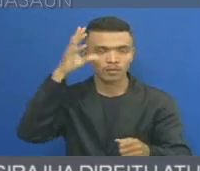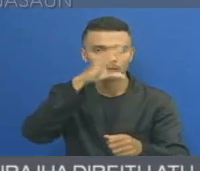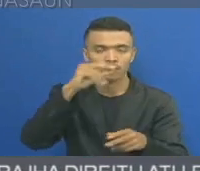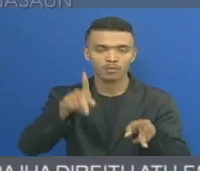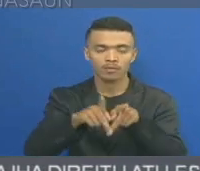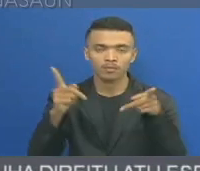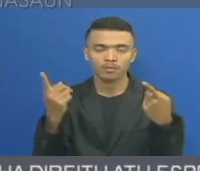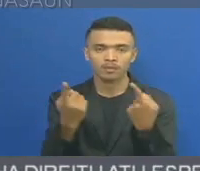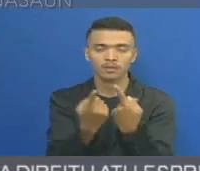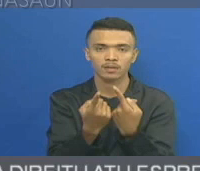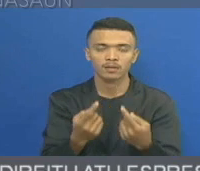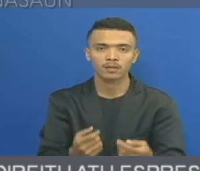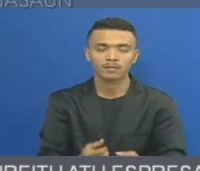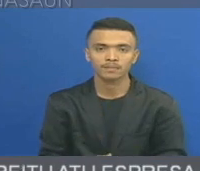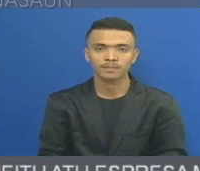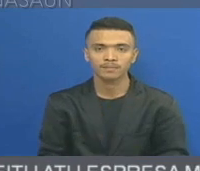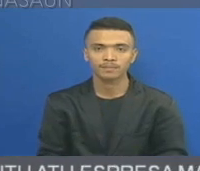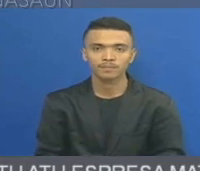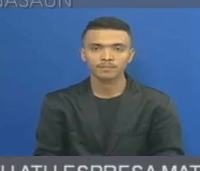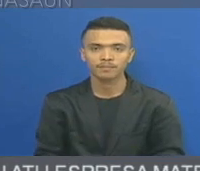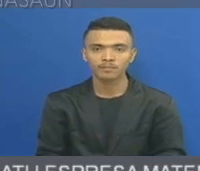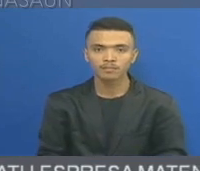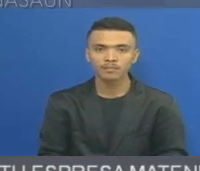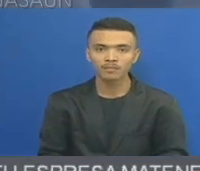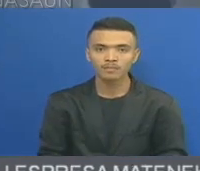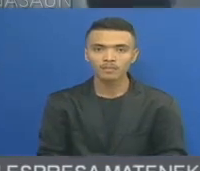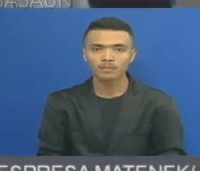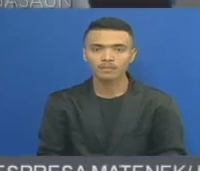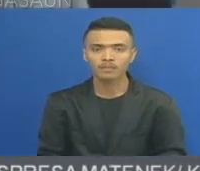companhia Golf Nenestar Unipessoal Limitada.